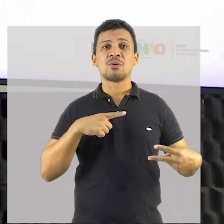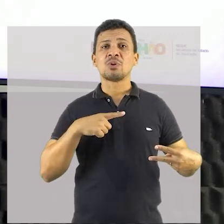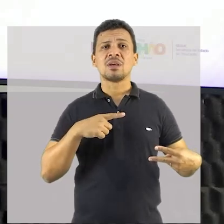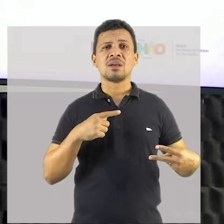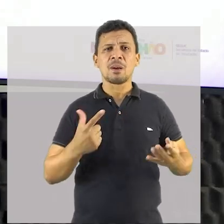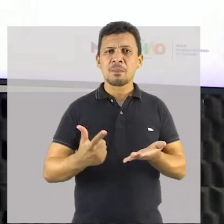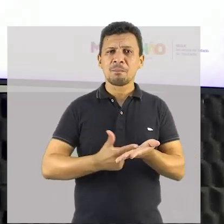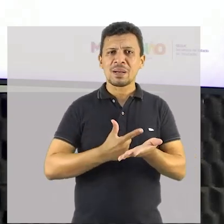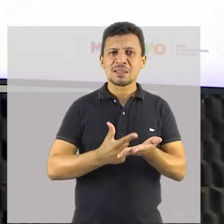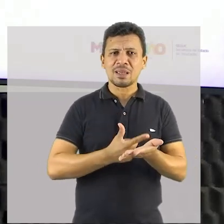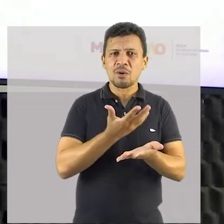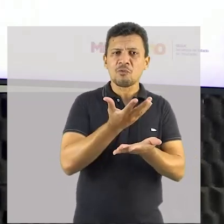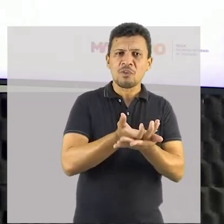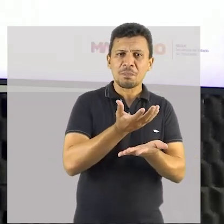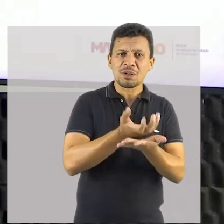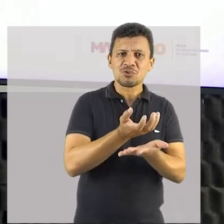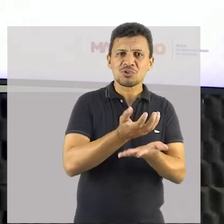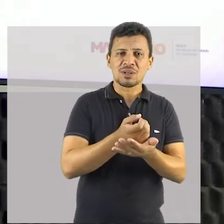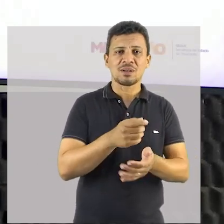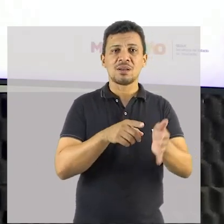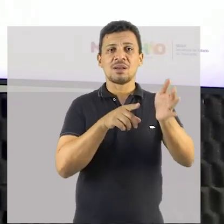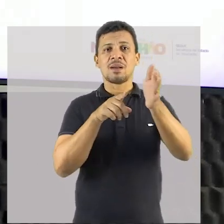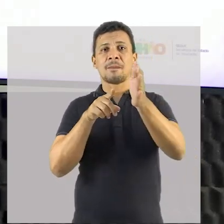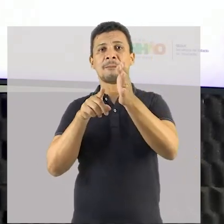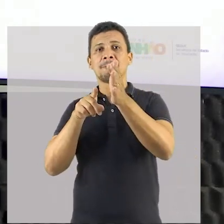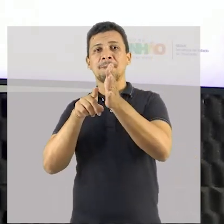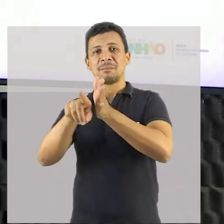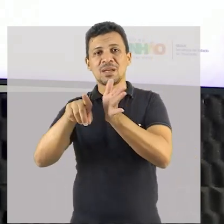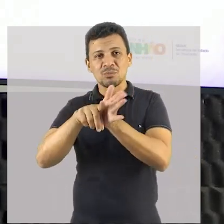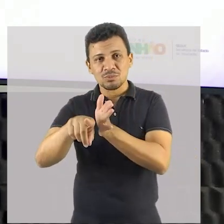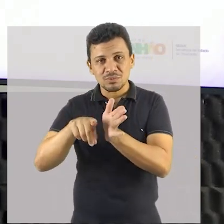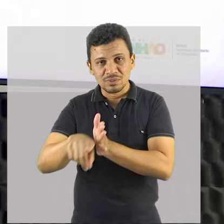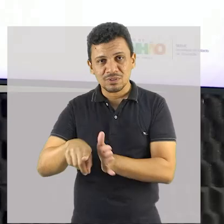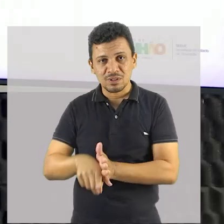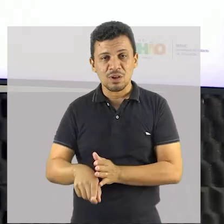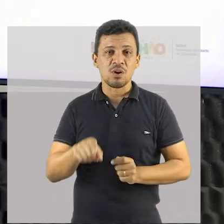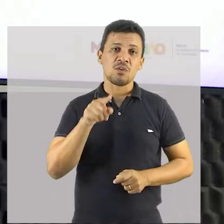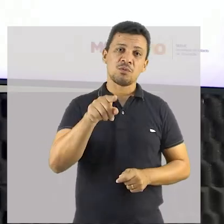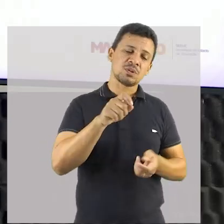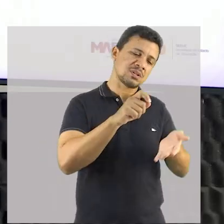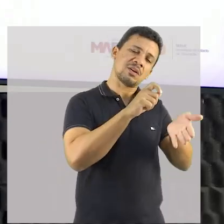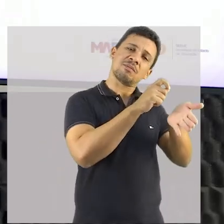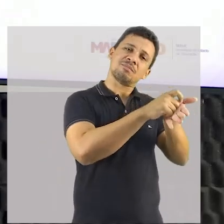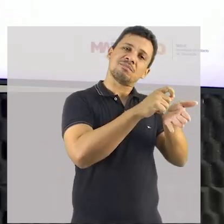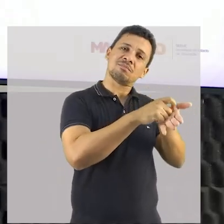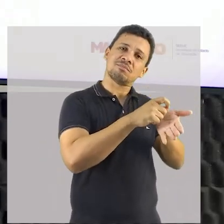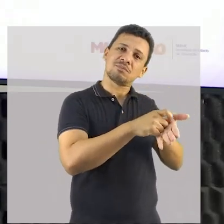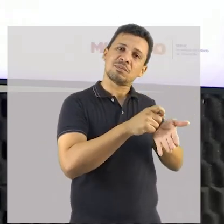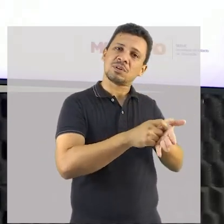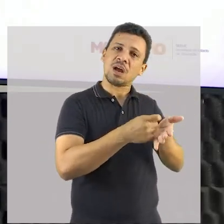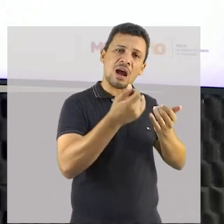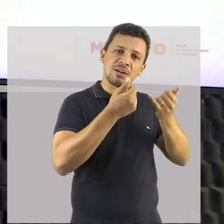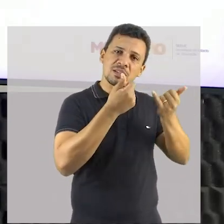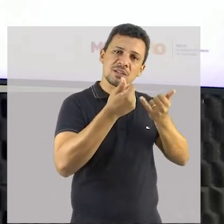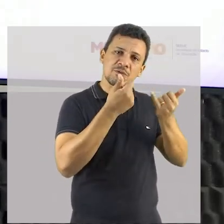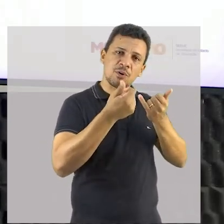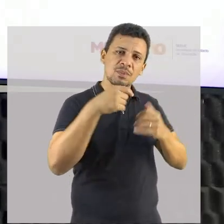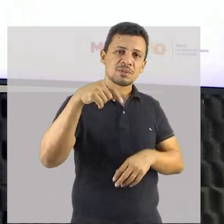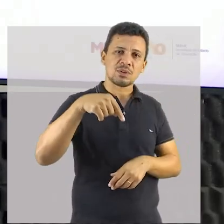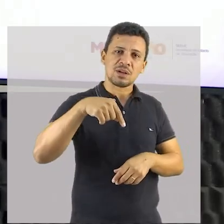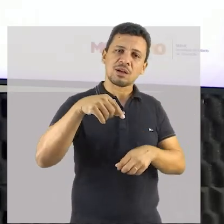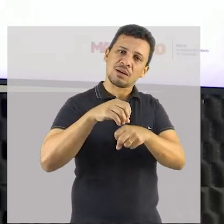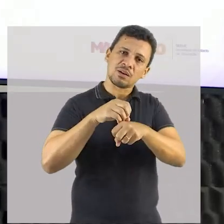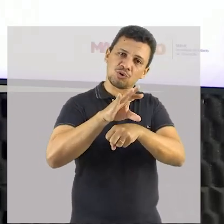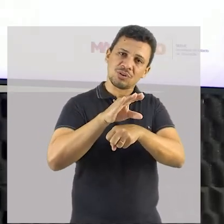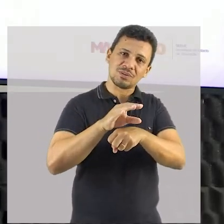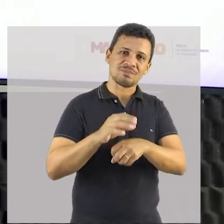vai baixar o material desta aula. A gente vem com as questões e, evidentemente, você vai poder rabiscar ali do ladinho, colocando tudo aquilo que a gente está dando como